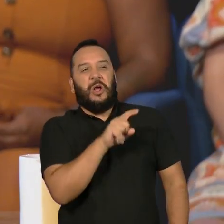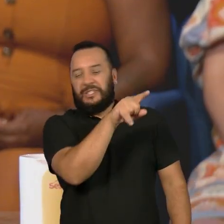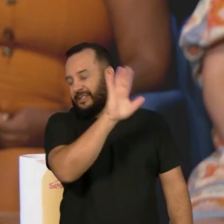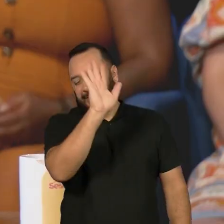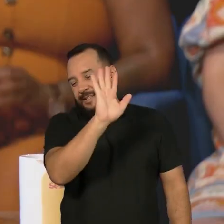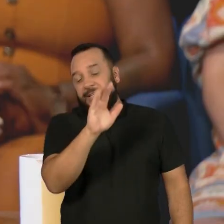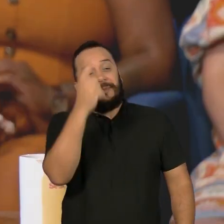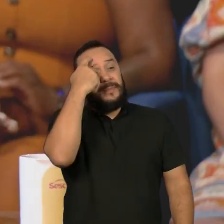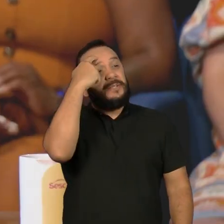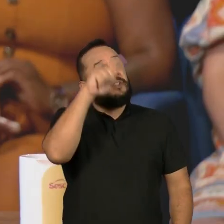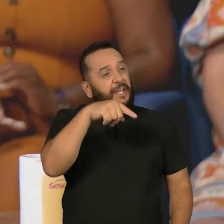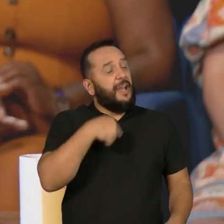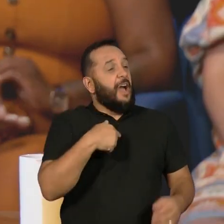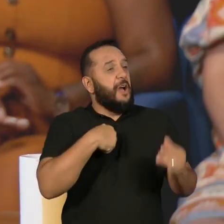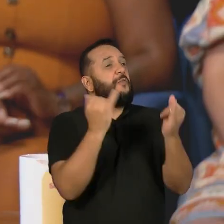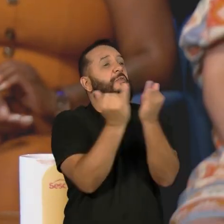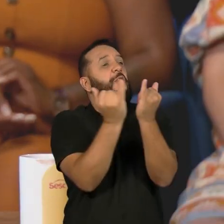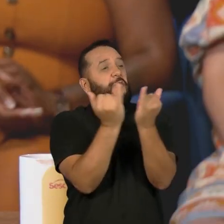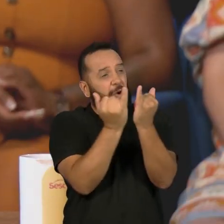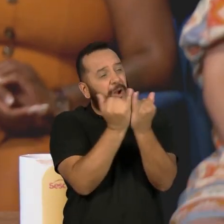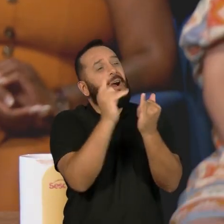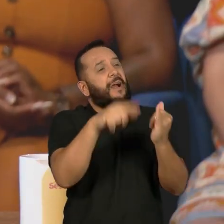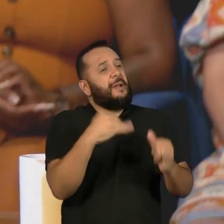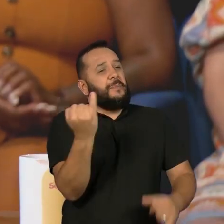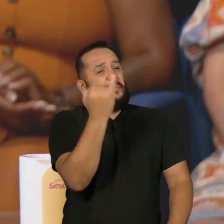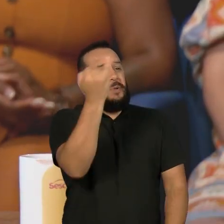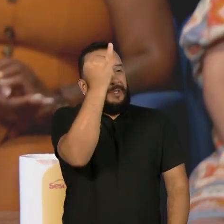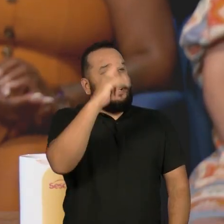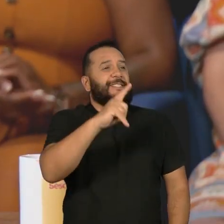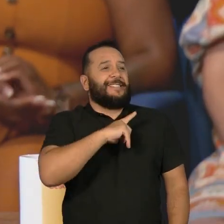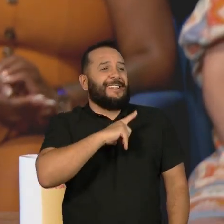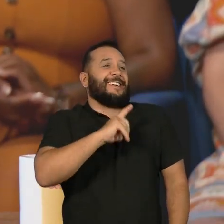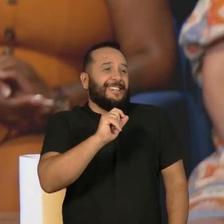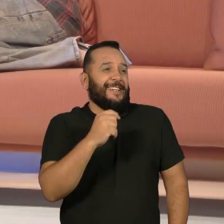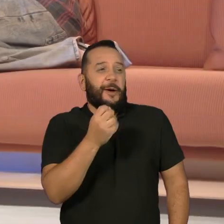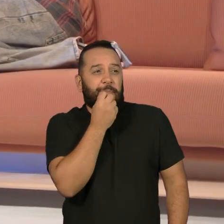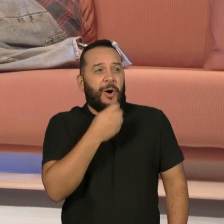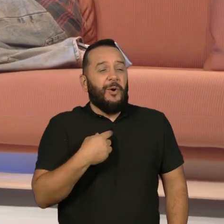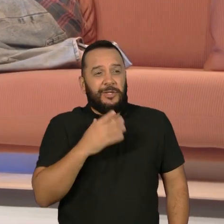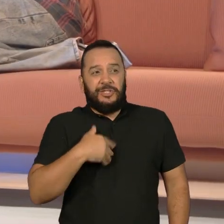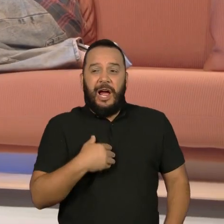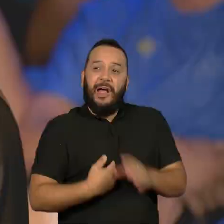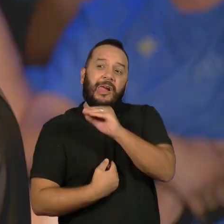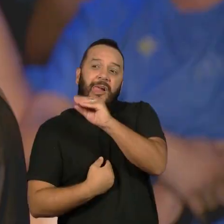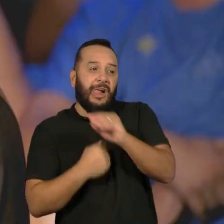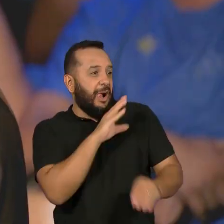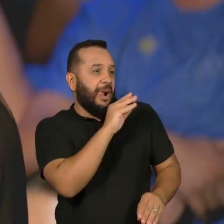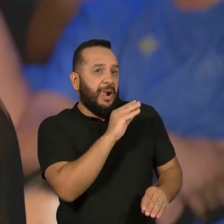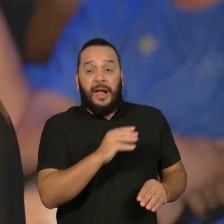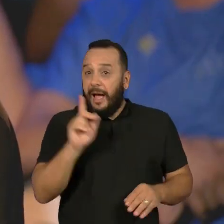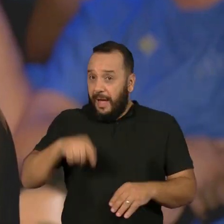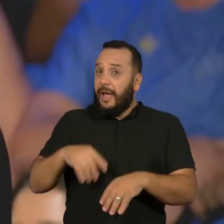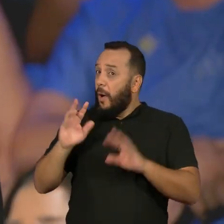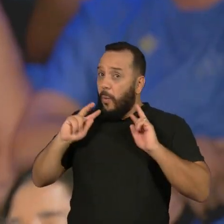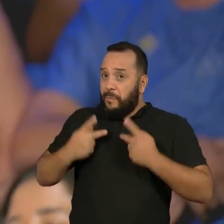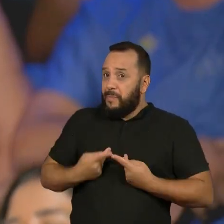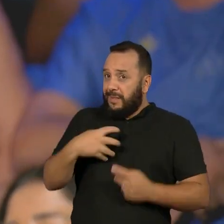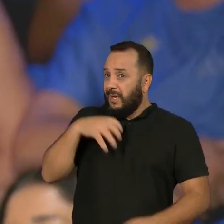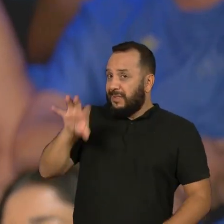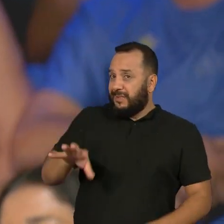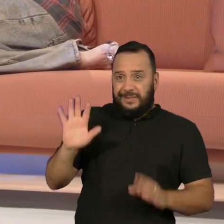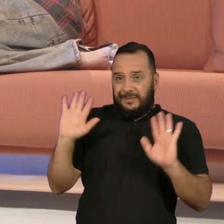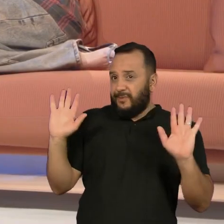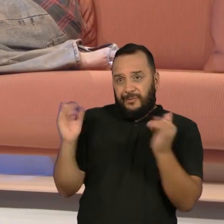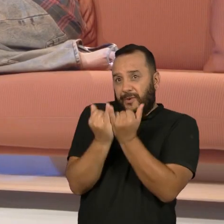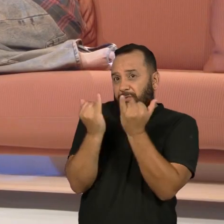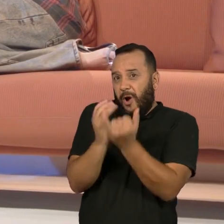que a fofoca é uma das conquistas civilizatórias, que todo mundo tem que fazer fofoca. O ser humano só é o ser humano porque existiu a fofoca. Caraca, outro dia eu